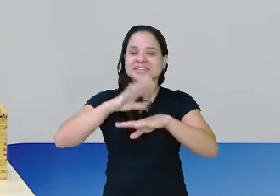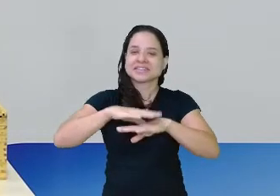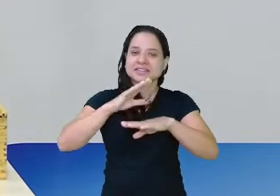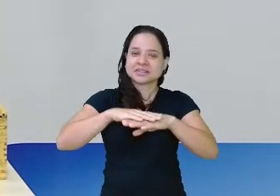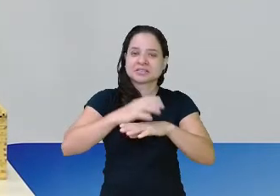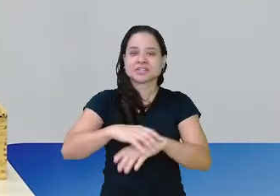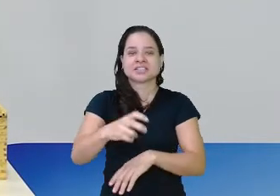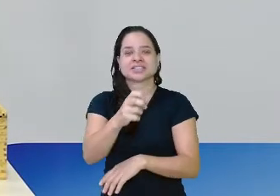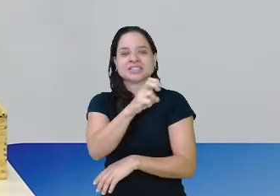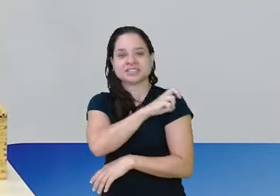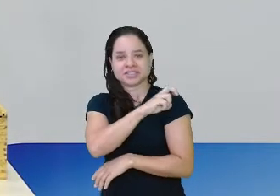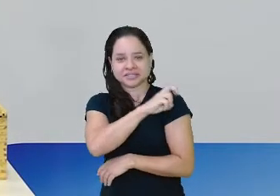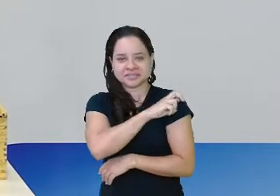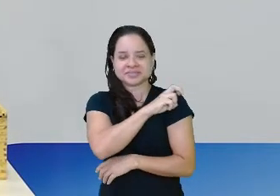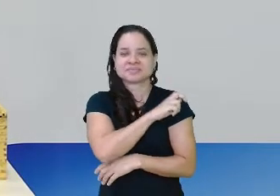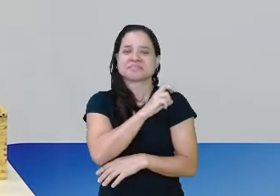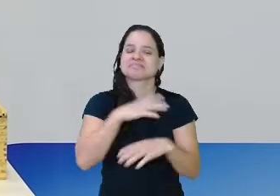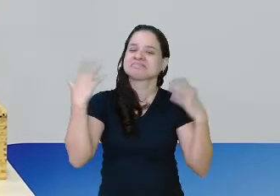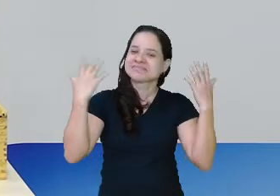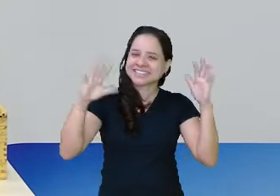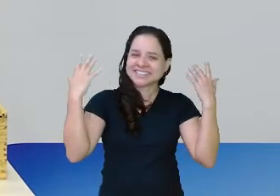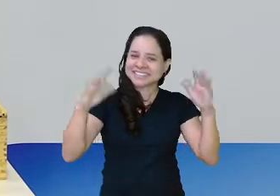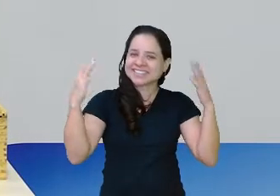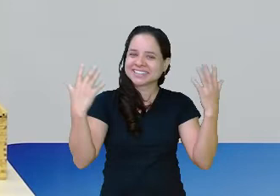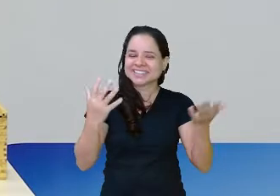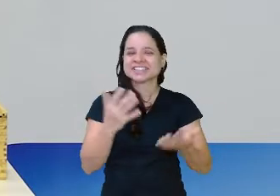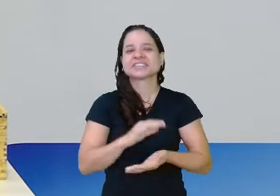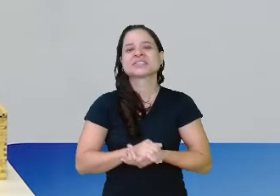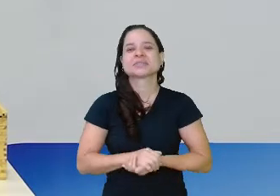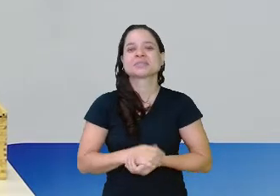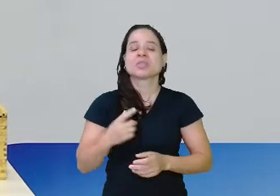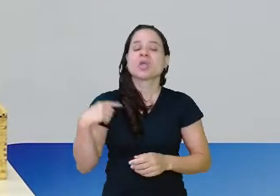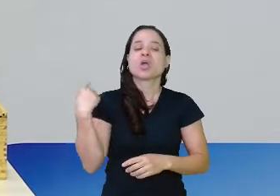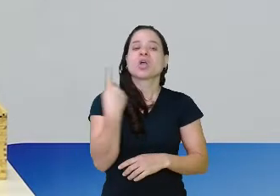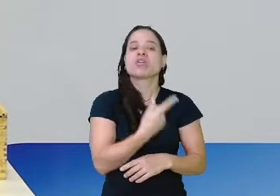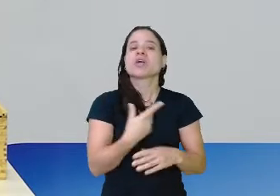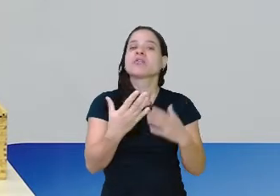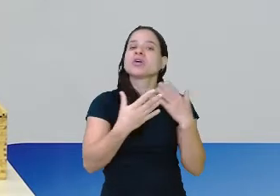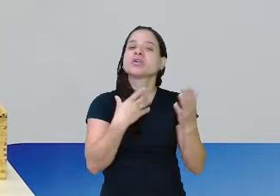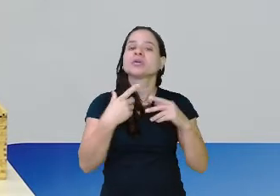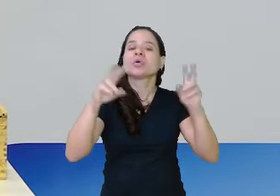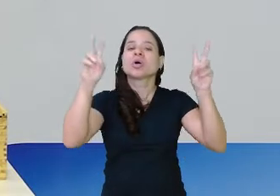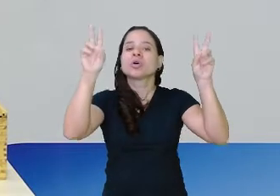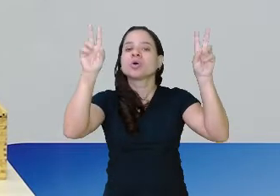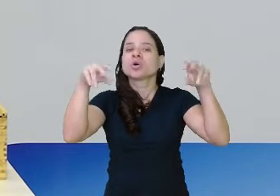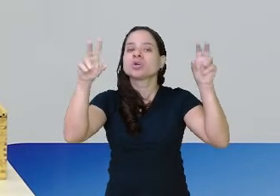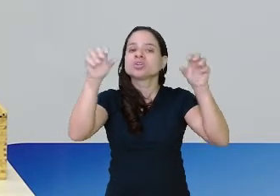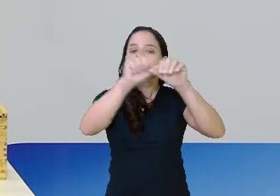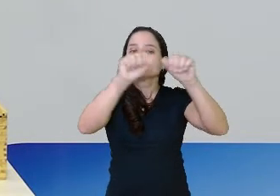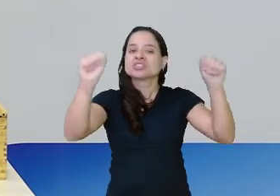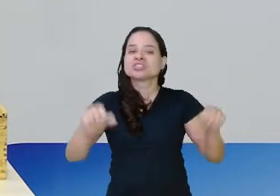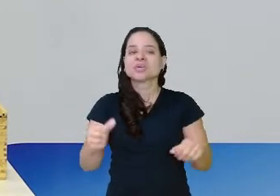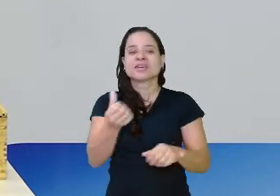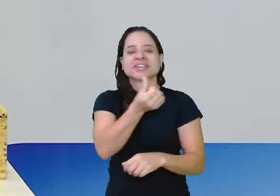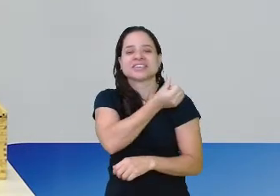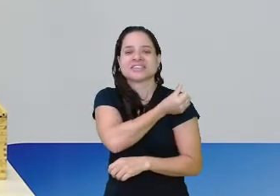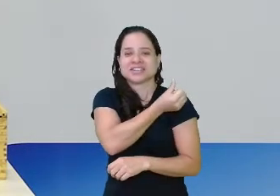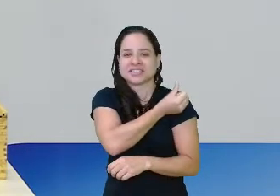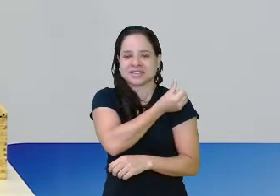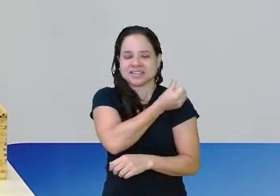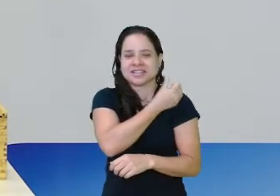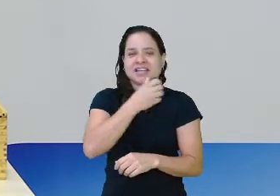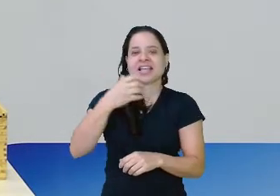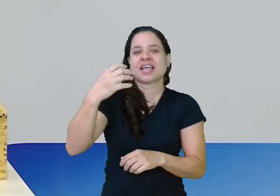os quintos anos. Hoje a gente vai conversar sobre sistema de numeração